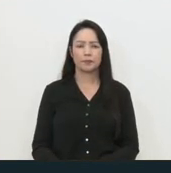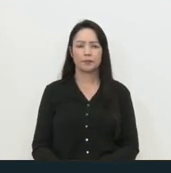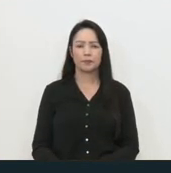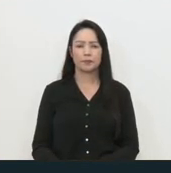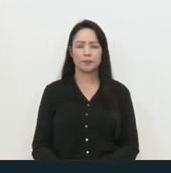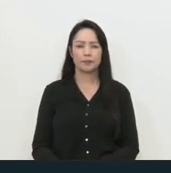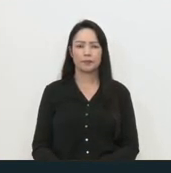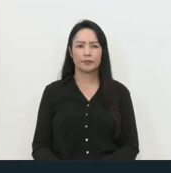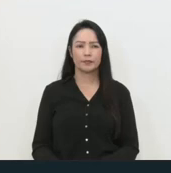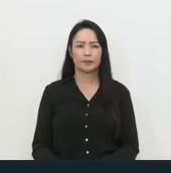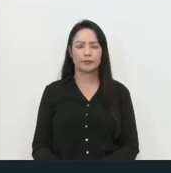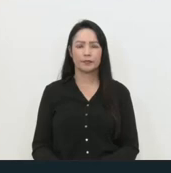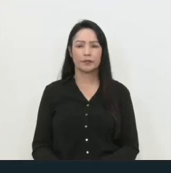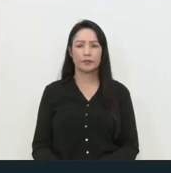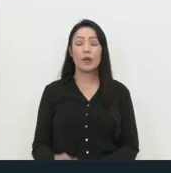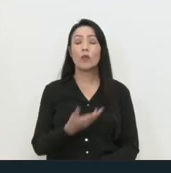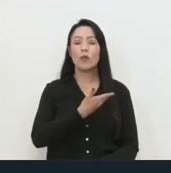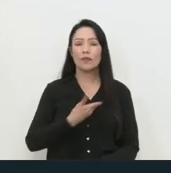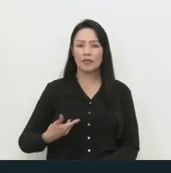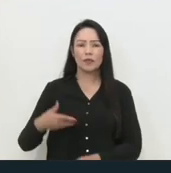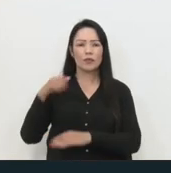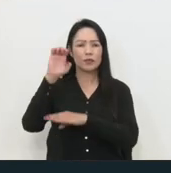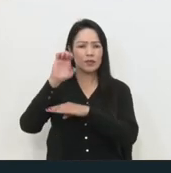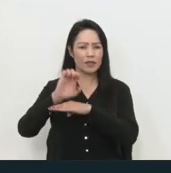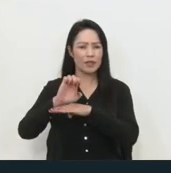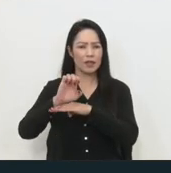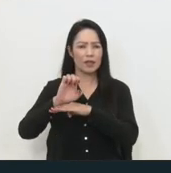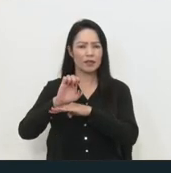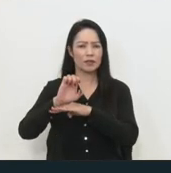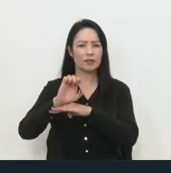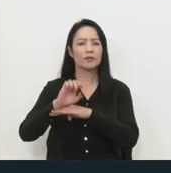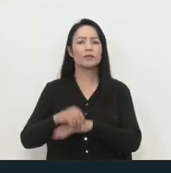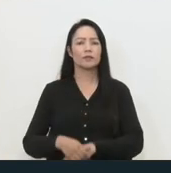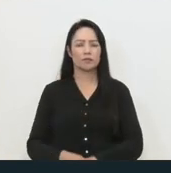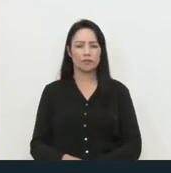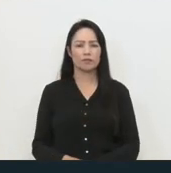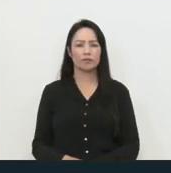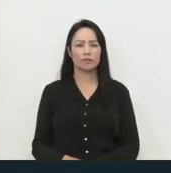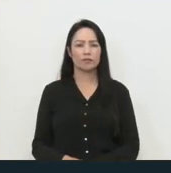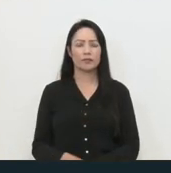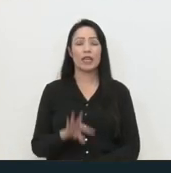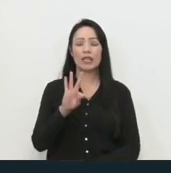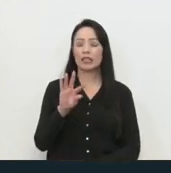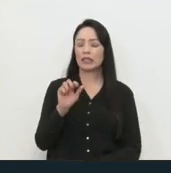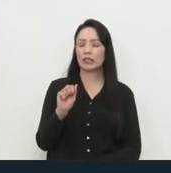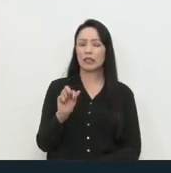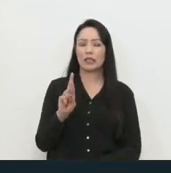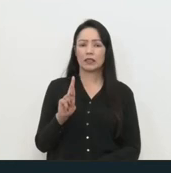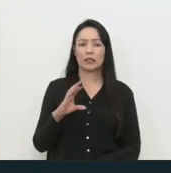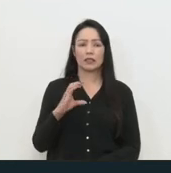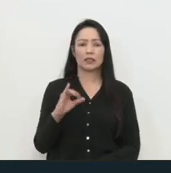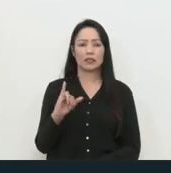e ao governador do Estado o senhor Tarcísio